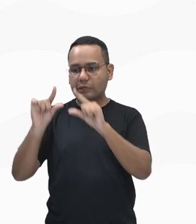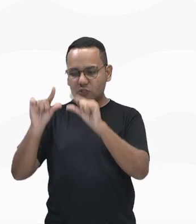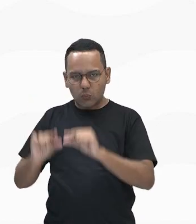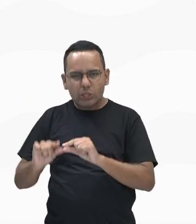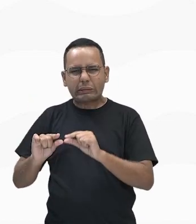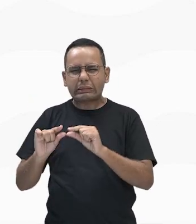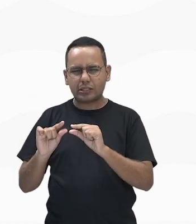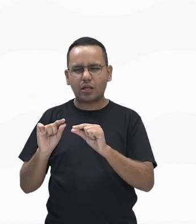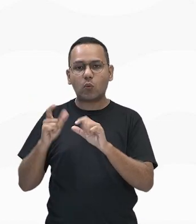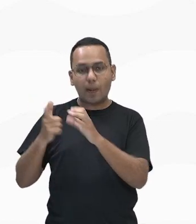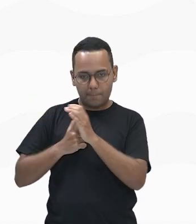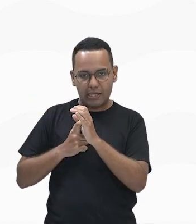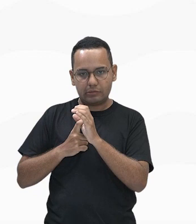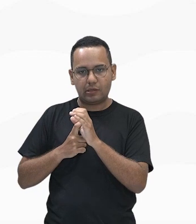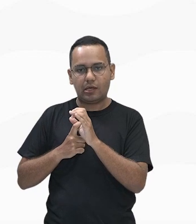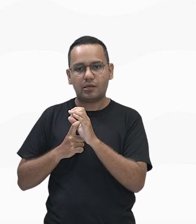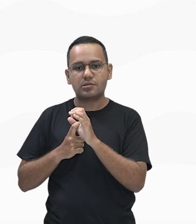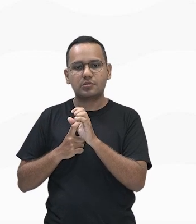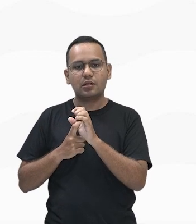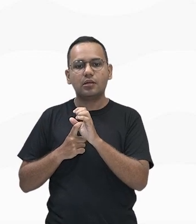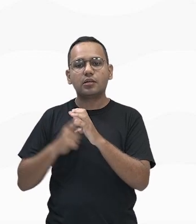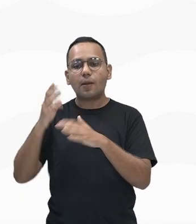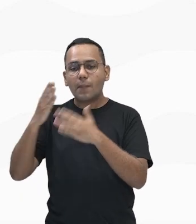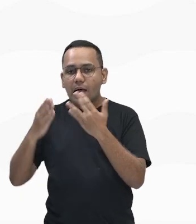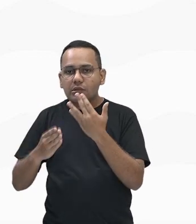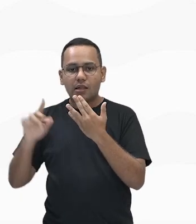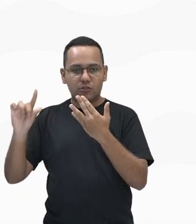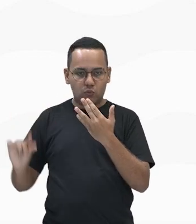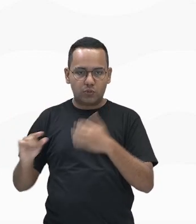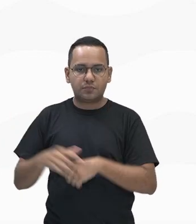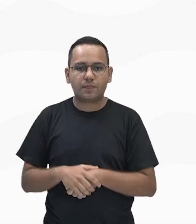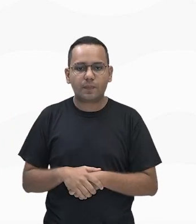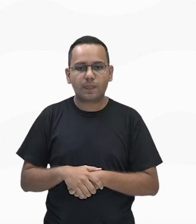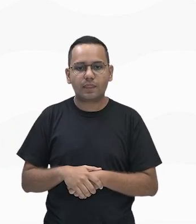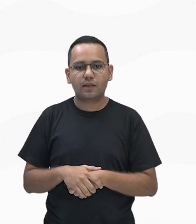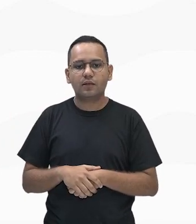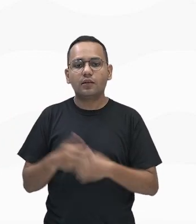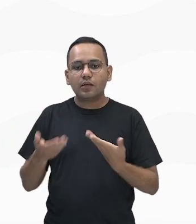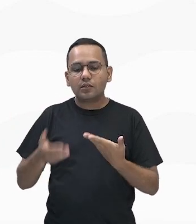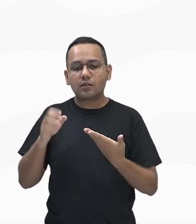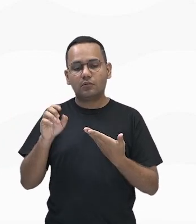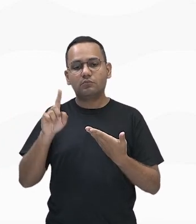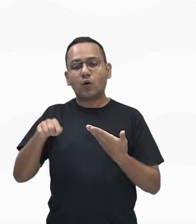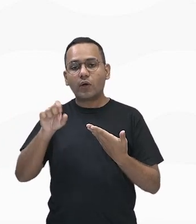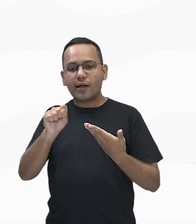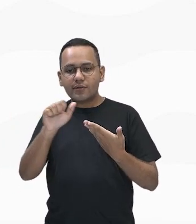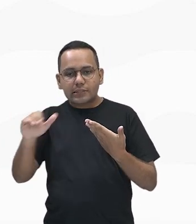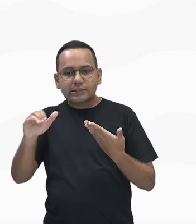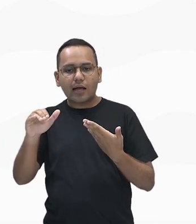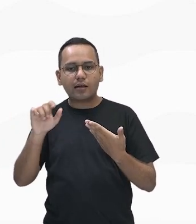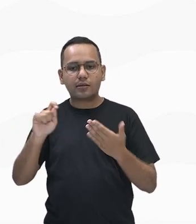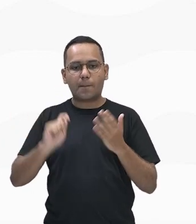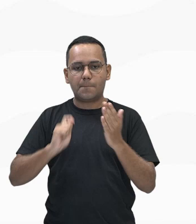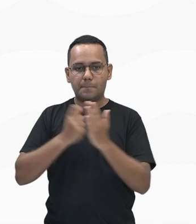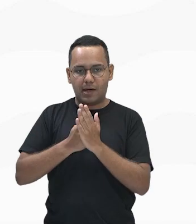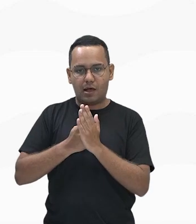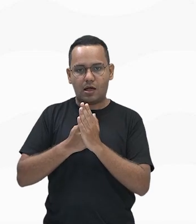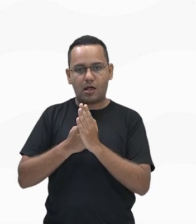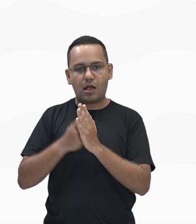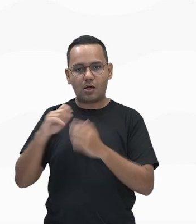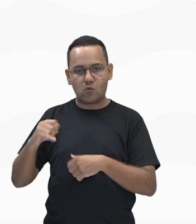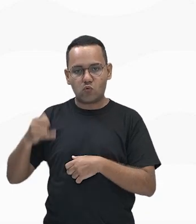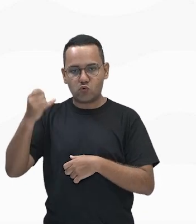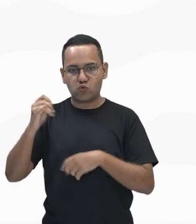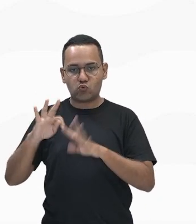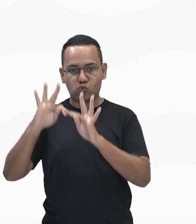A vantagem do saque é que o total pago em juros ao final do empréstimo é menor do que na tabela